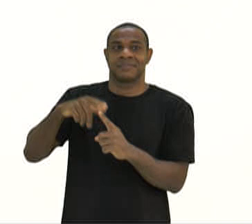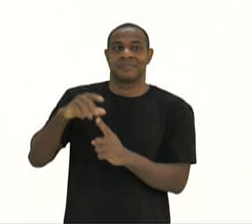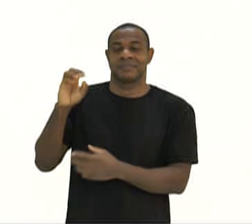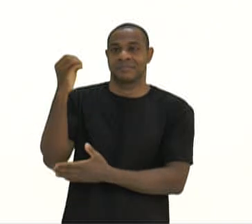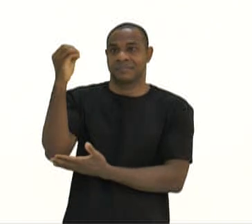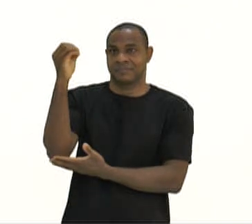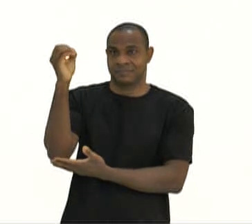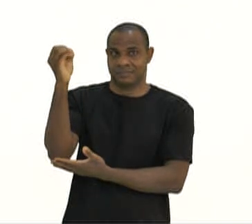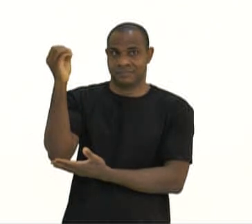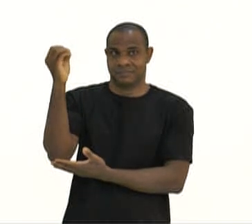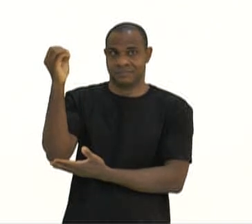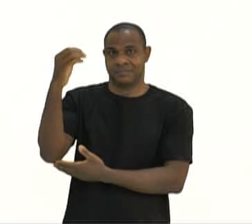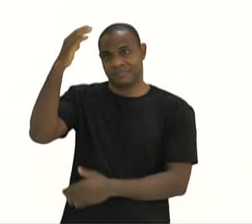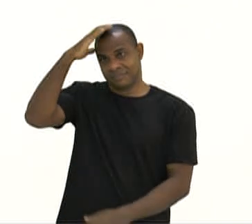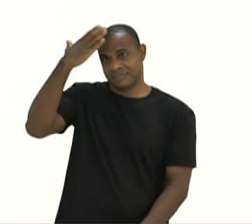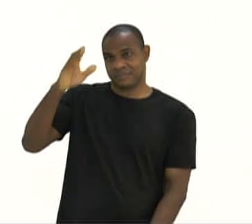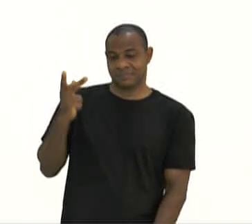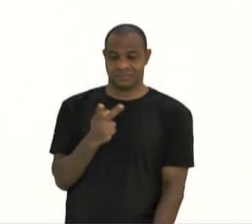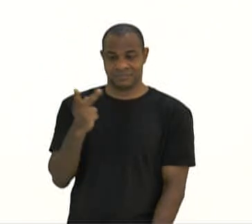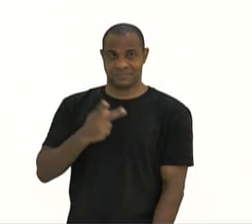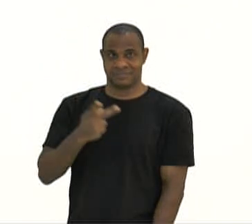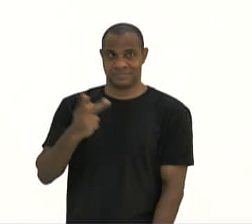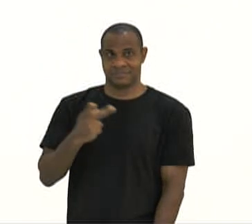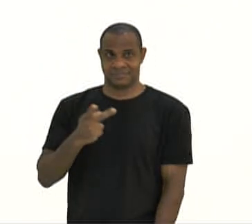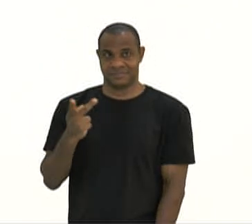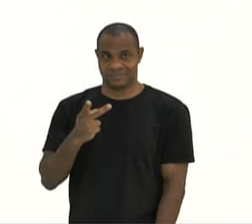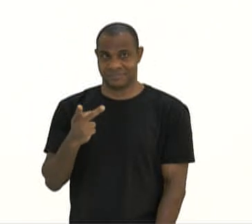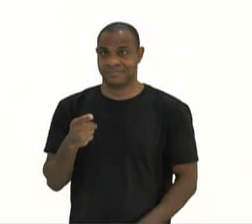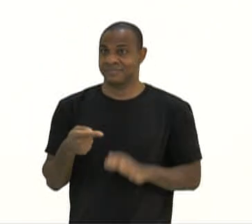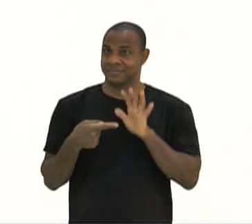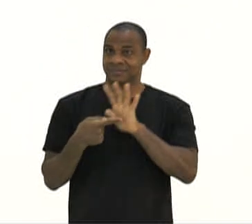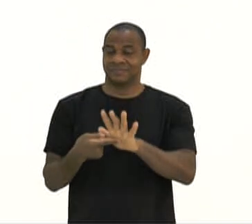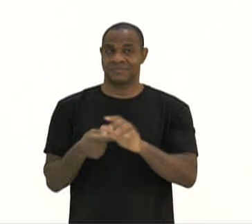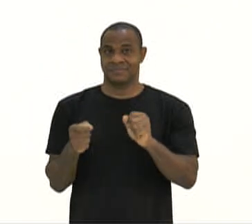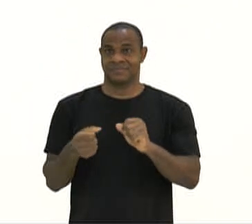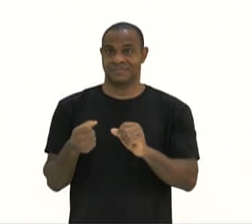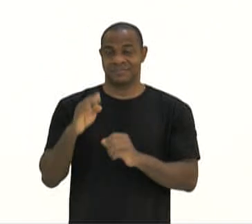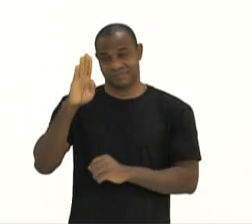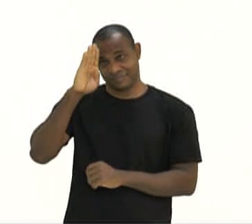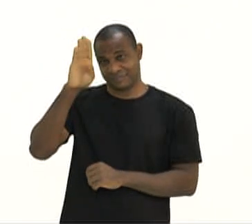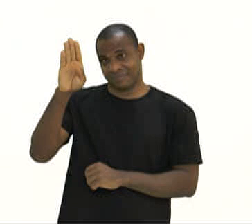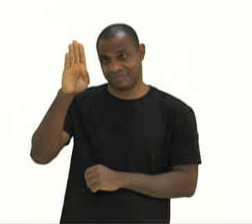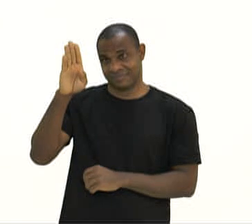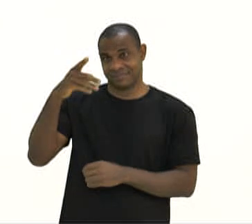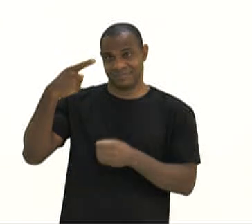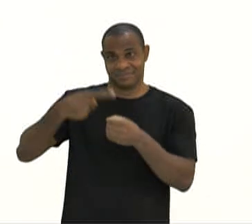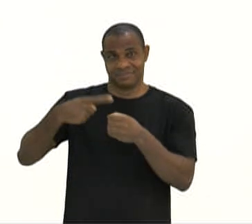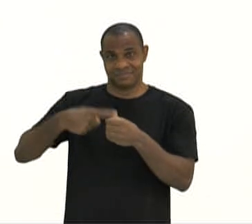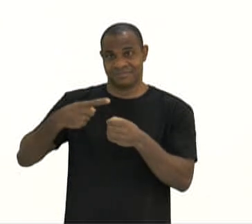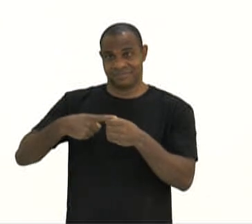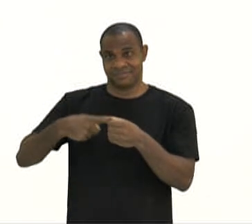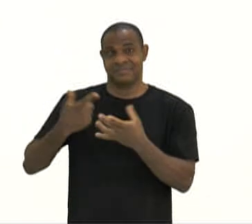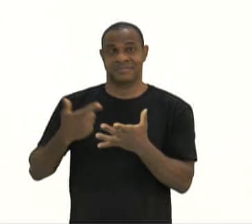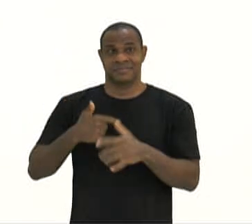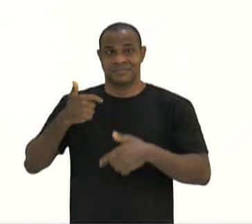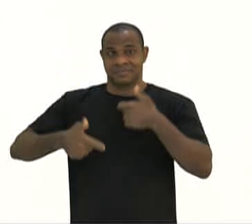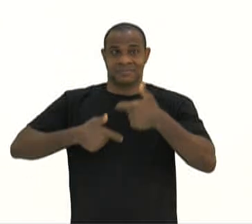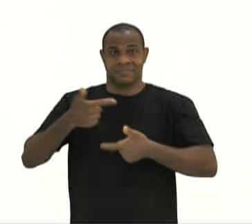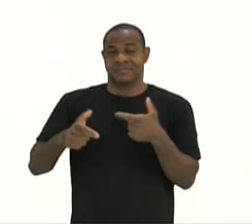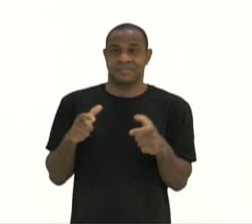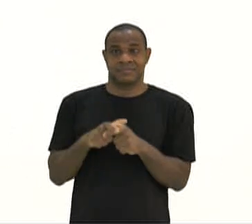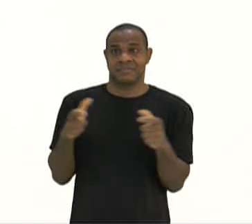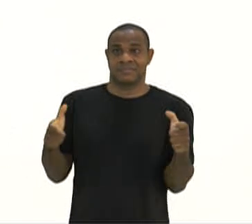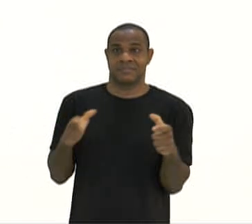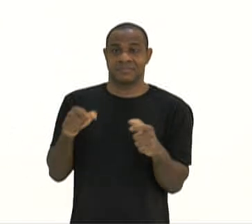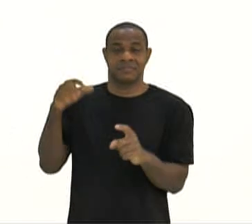Porto Alegre, são as duas metrópoles ali que são classificadas ali como as principais cidades, as cidades que exercem o maior